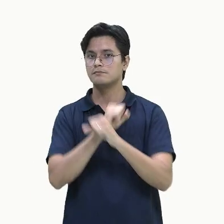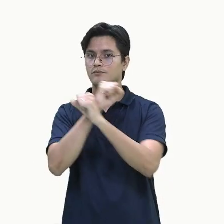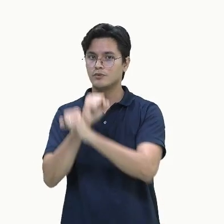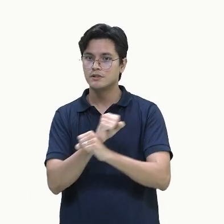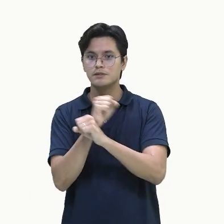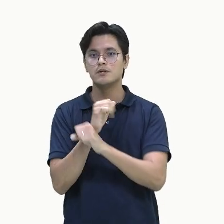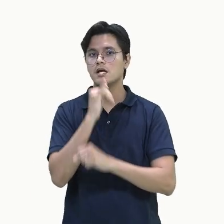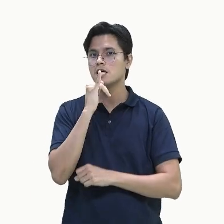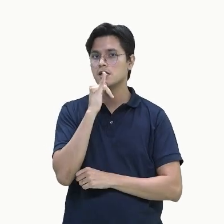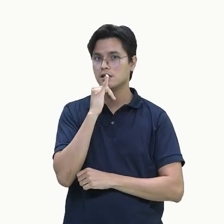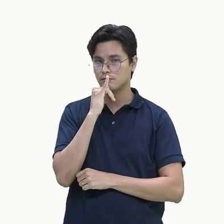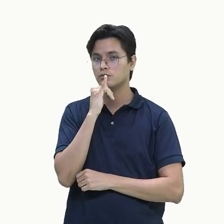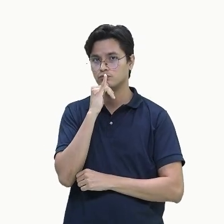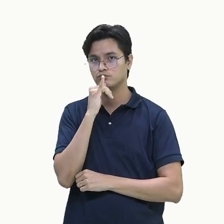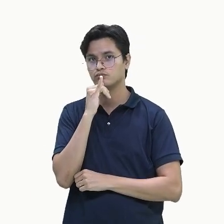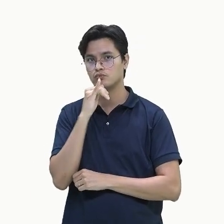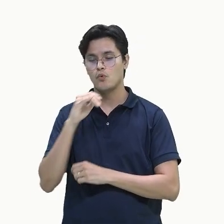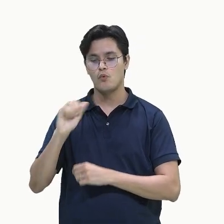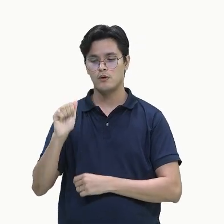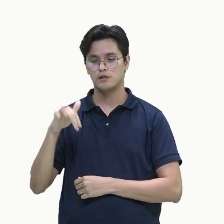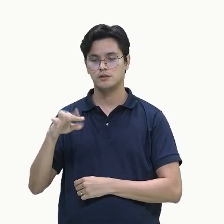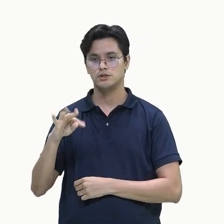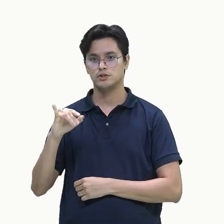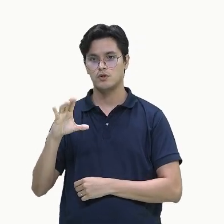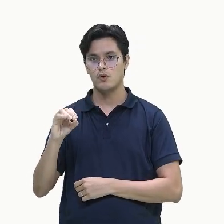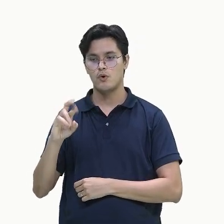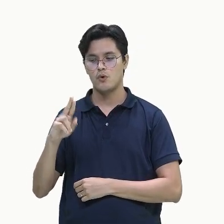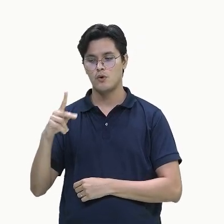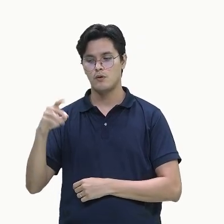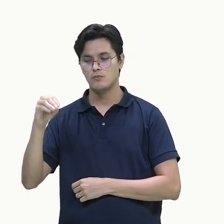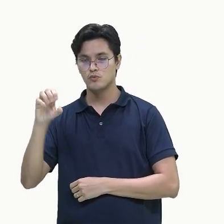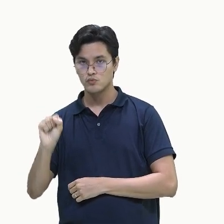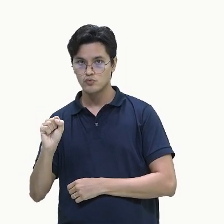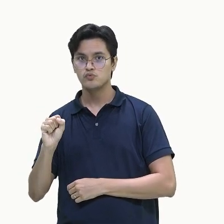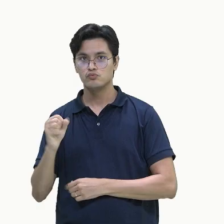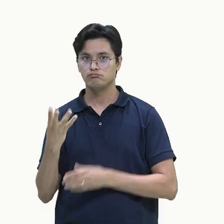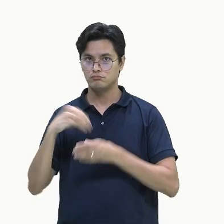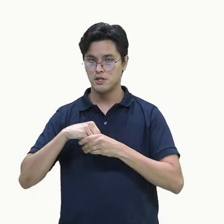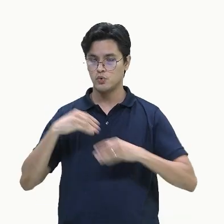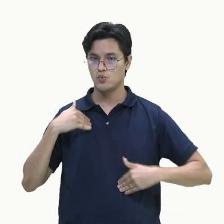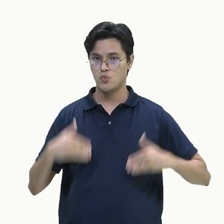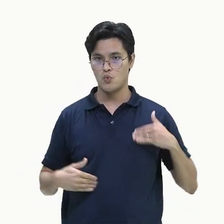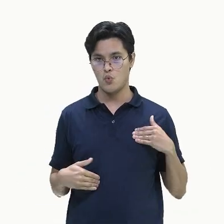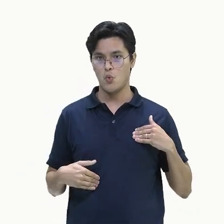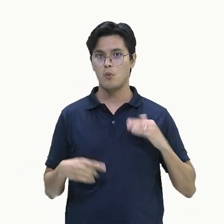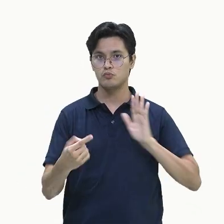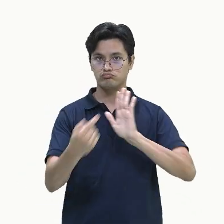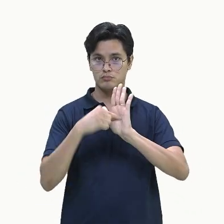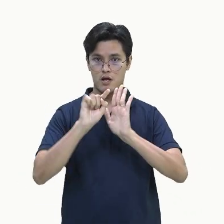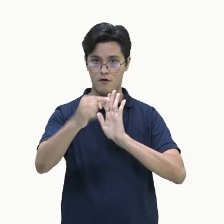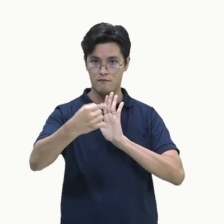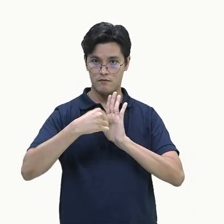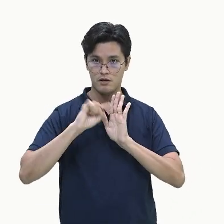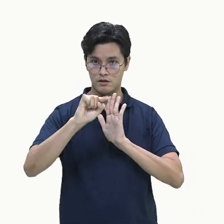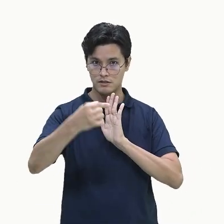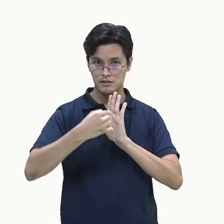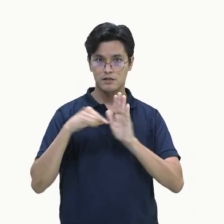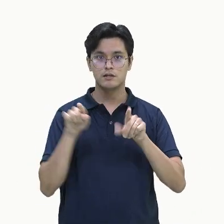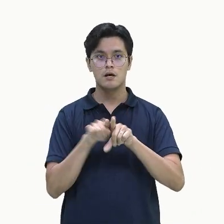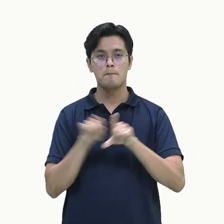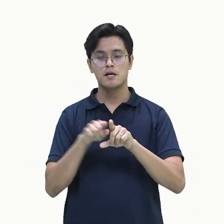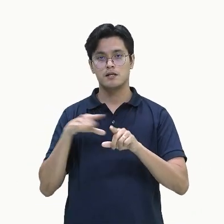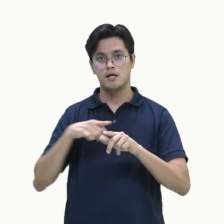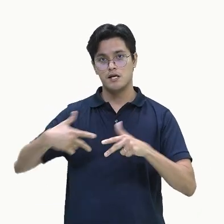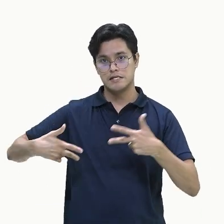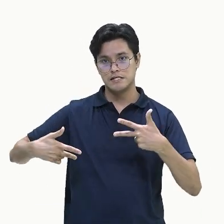nosso corpo. Nós temos os hormônios, que é a insulina, e a insulina vai ter aí uma presença,